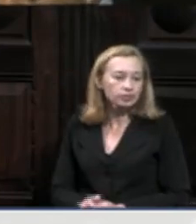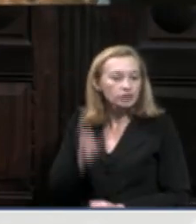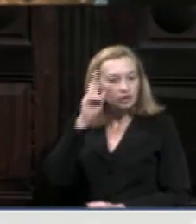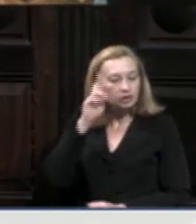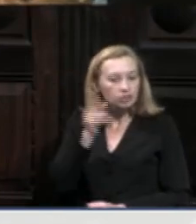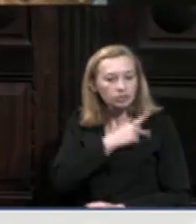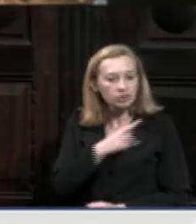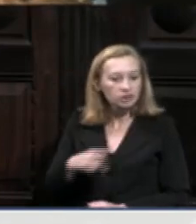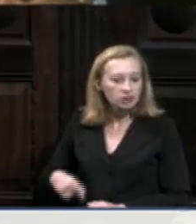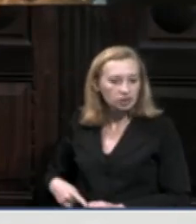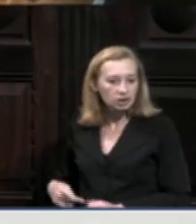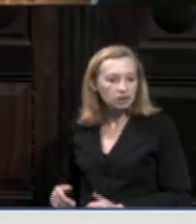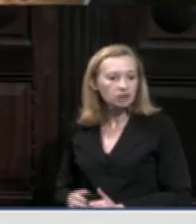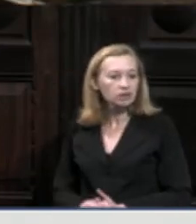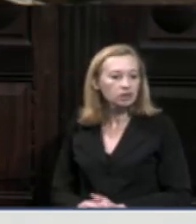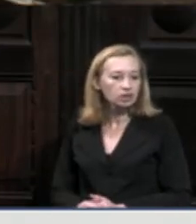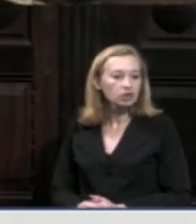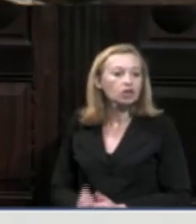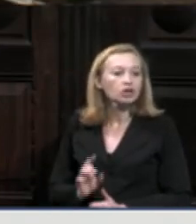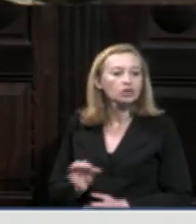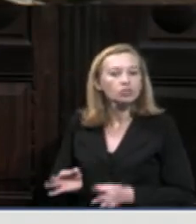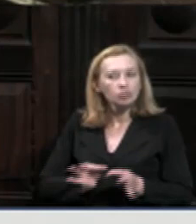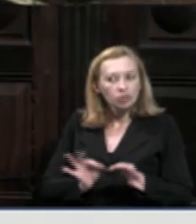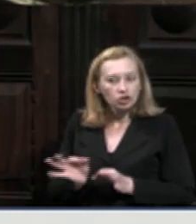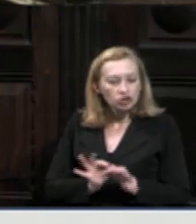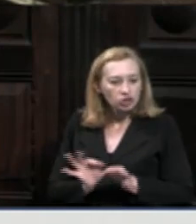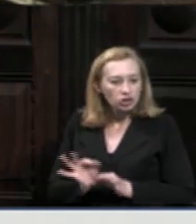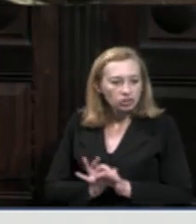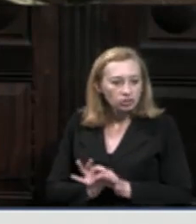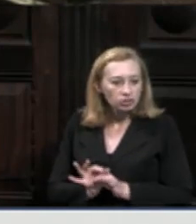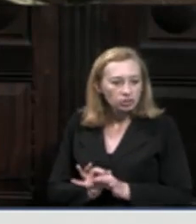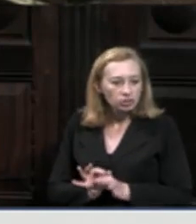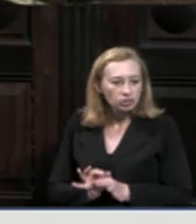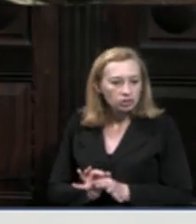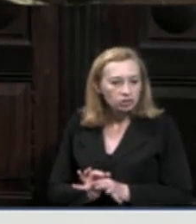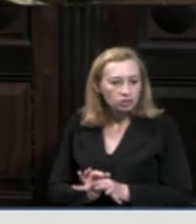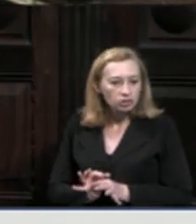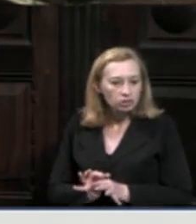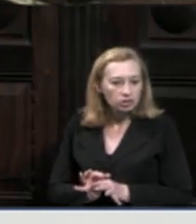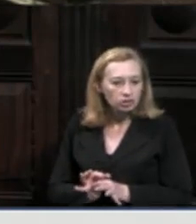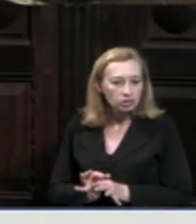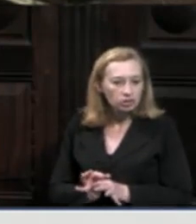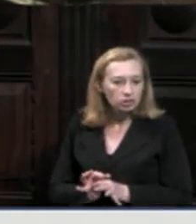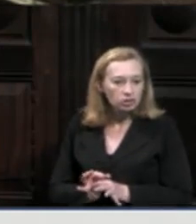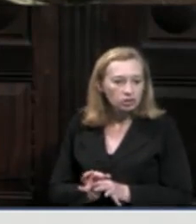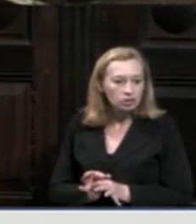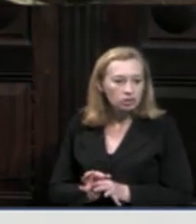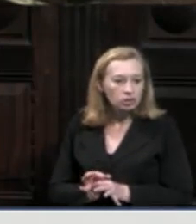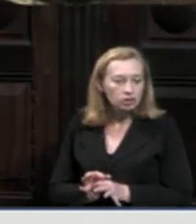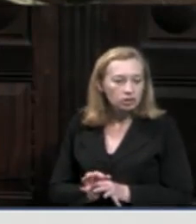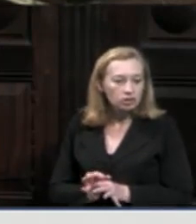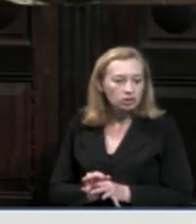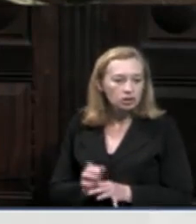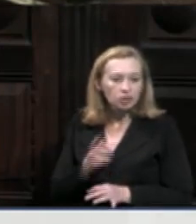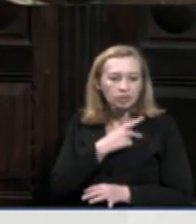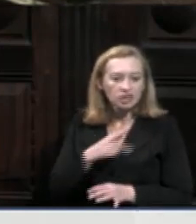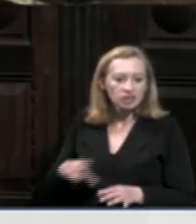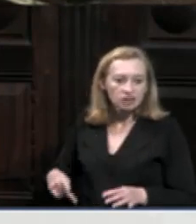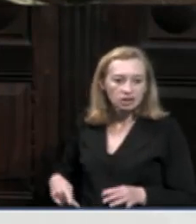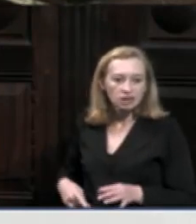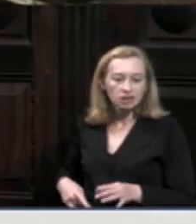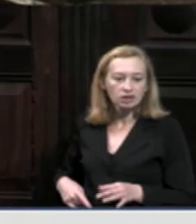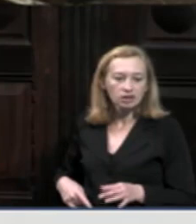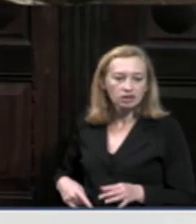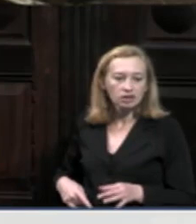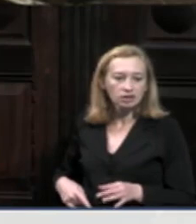presidente, então, sobre o projeto da eleição para presidente da FAETEC, eu tenho que falar aqui 2 coisas. Primeiro